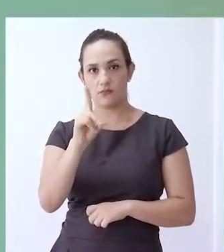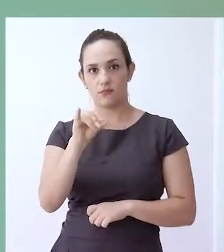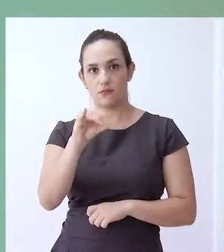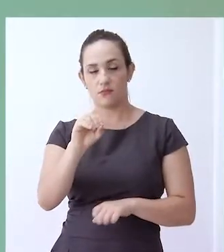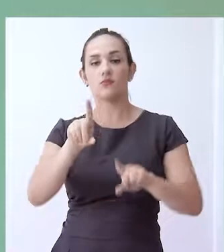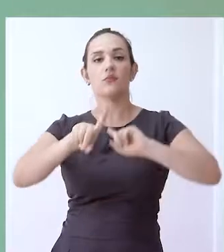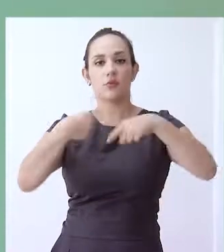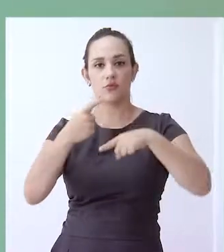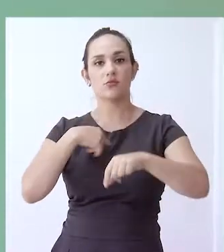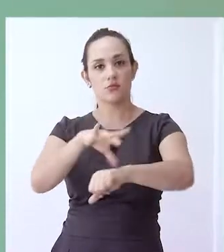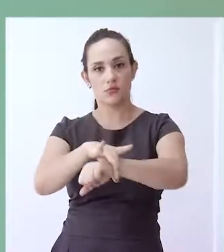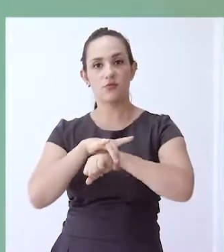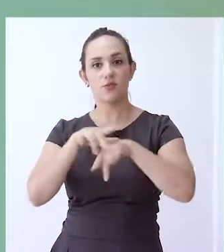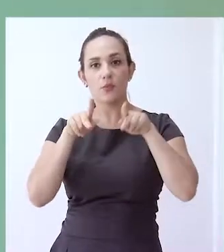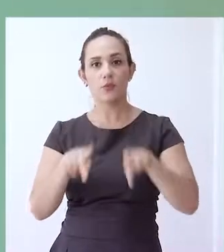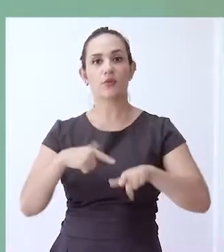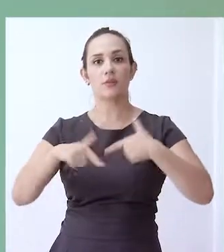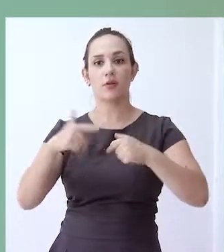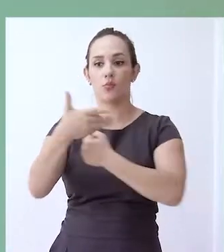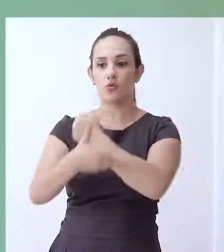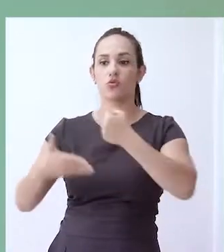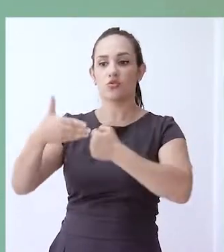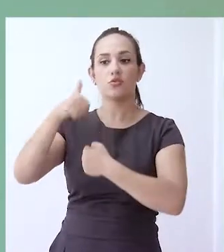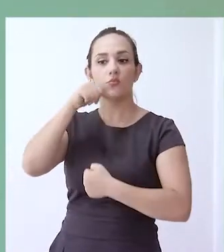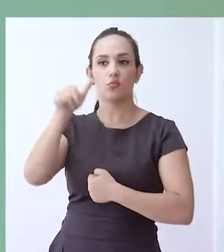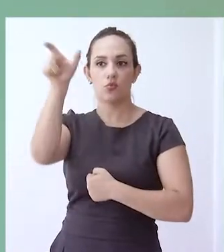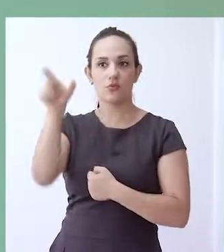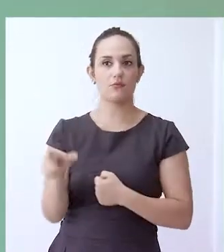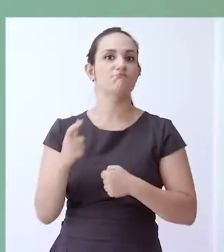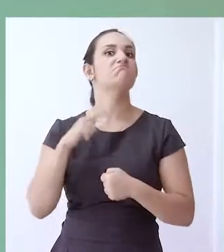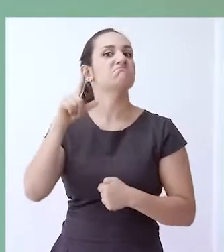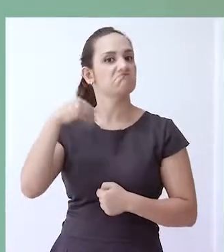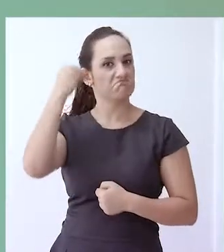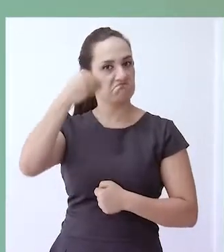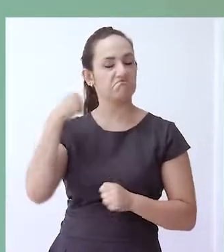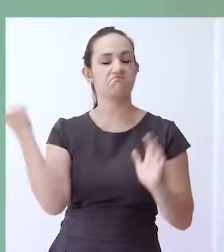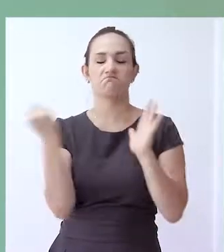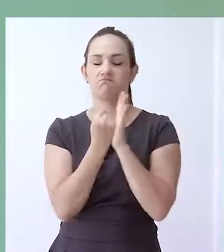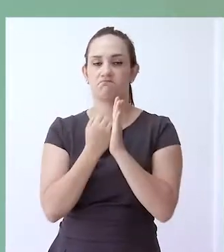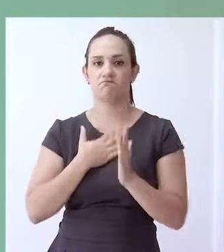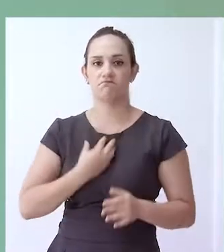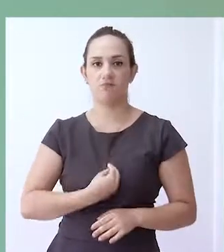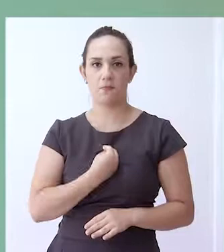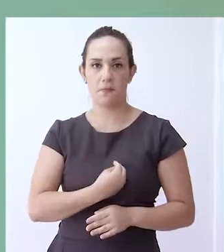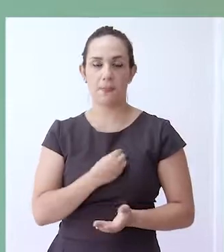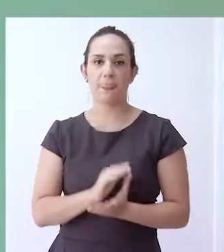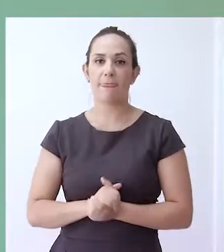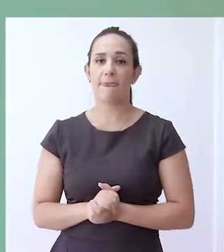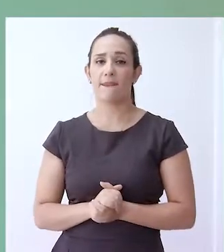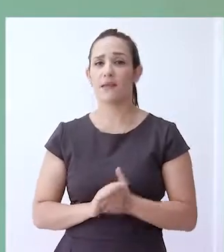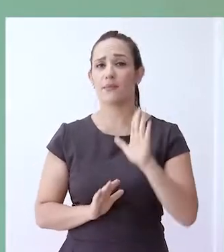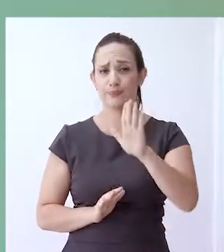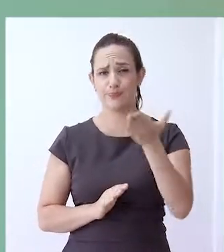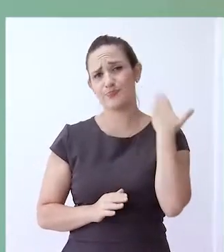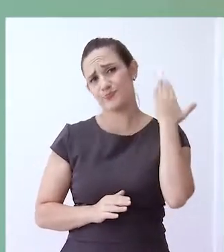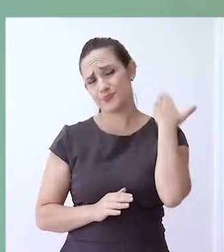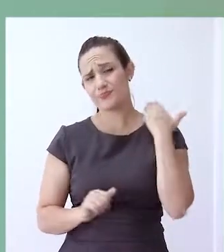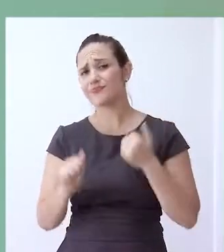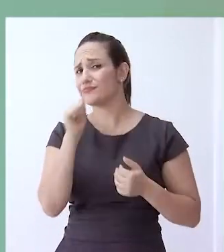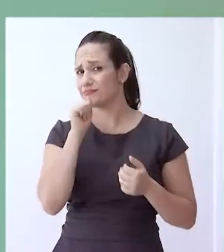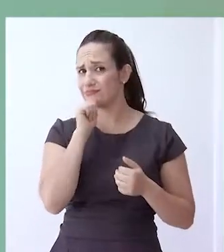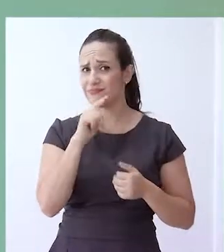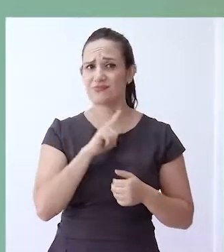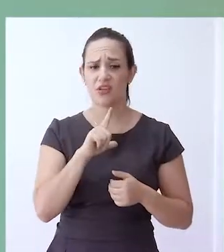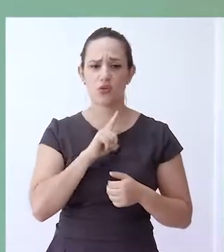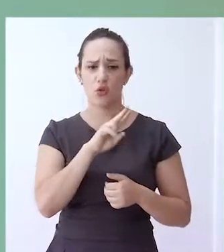na Defensoria Pública de Defesa da Mulher. Foi uma experiência única, porque naquela época existia